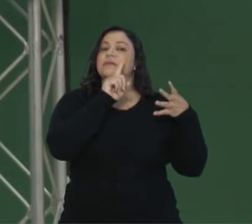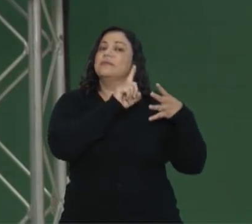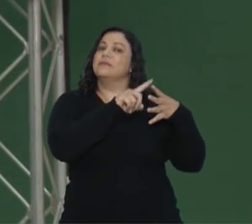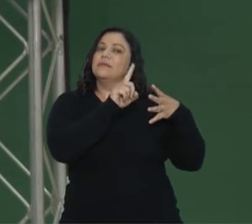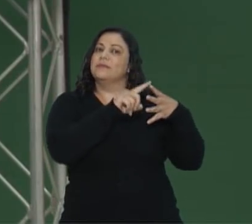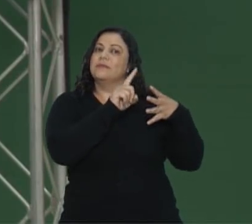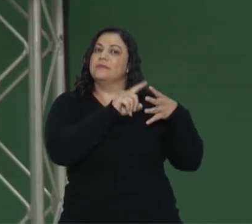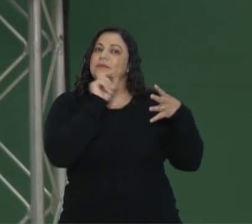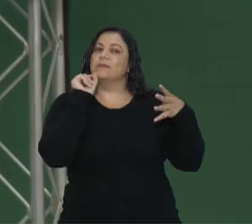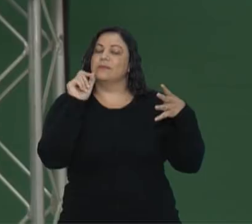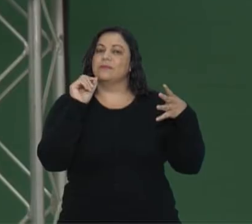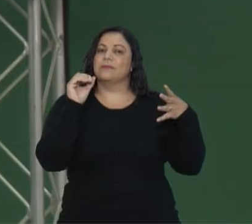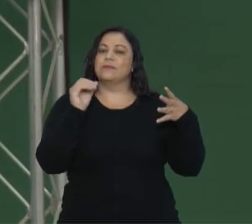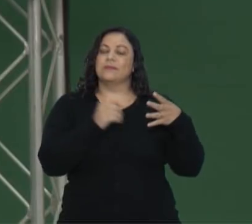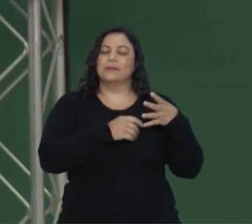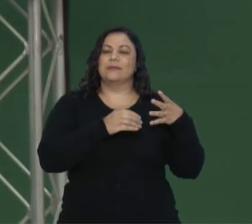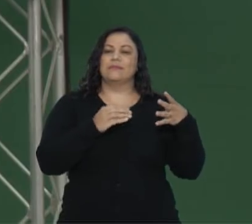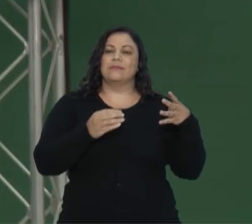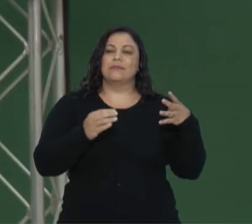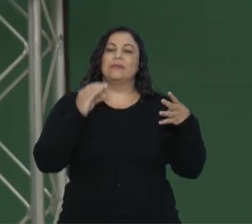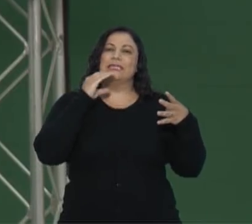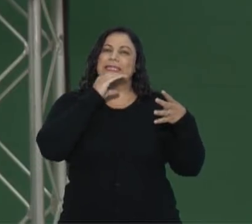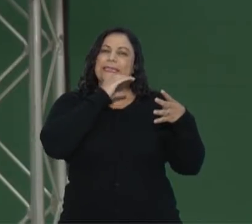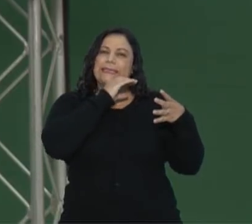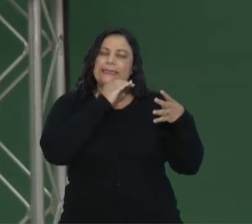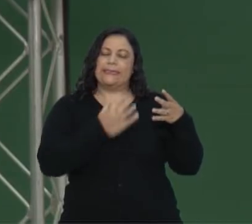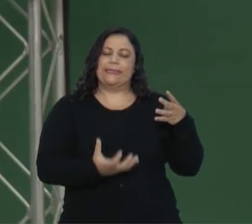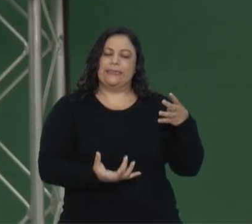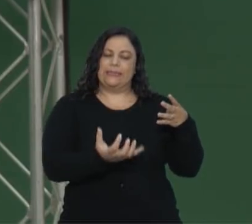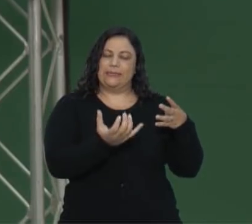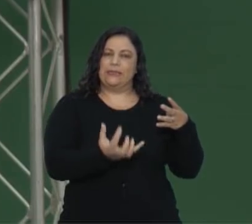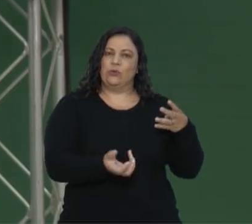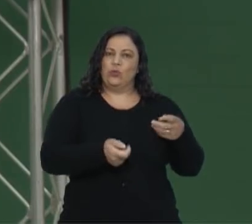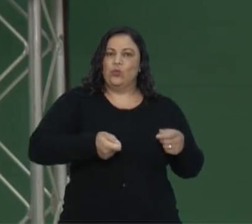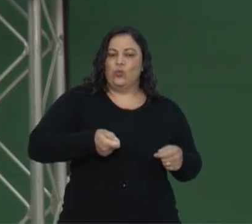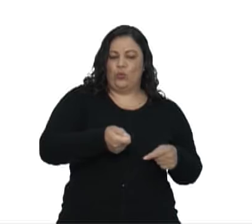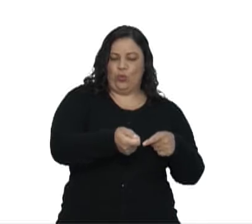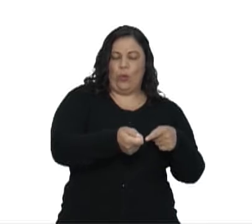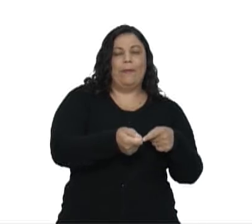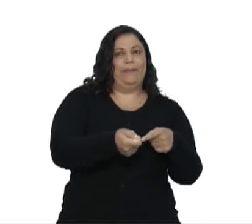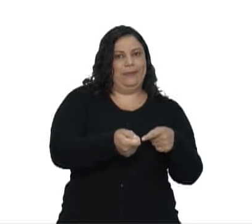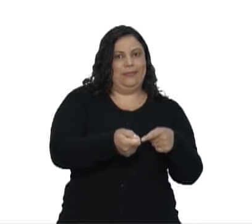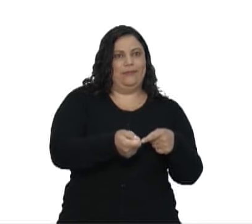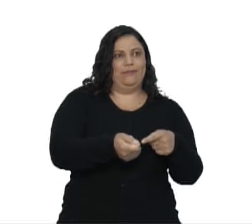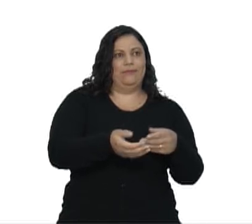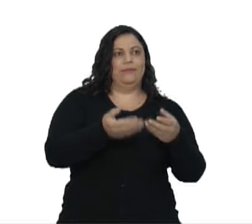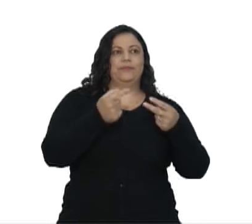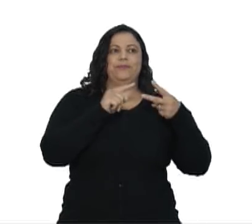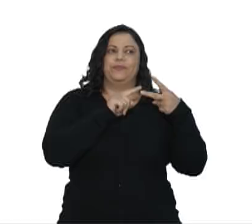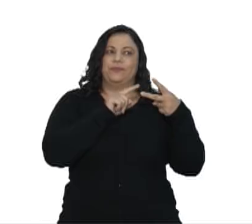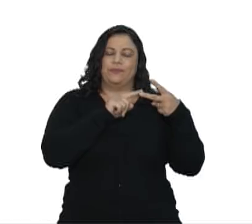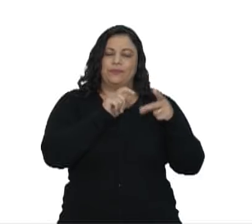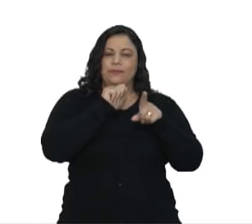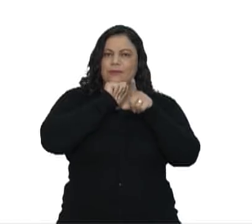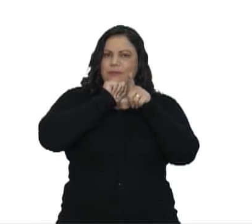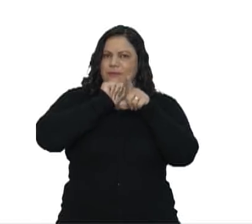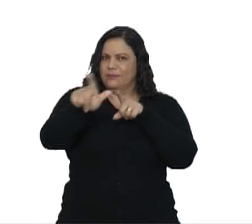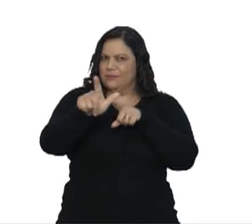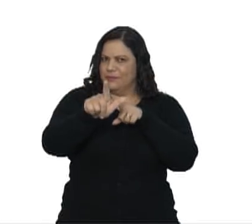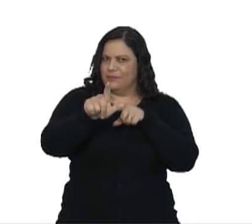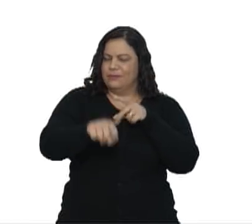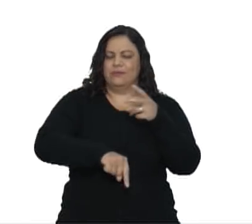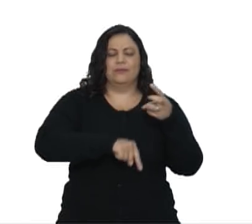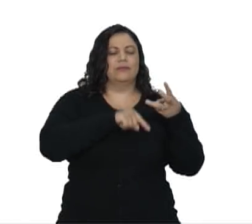primeira é aquecer uma panela de alumínio. A segunda situação, acender um fósforo. A